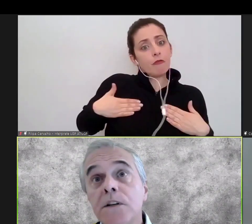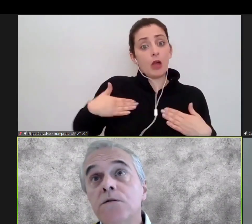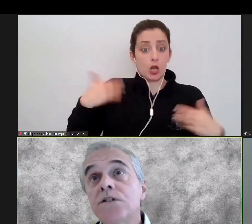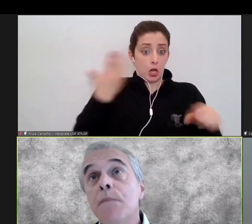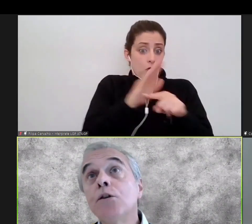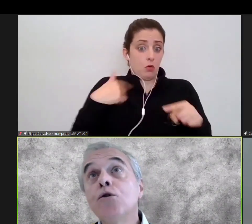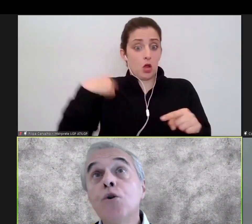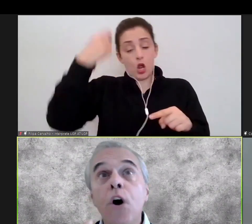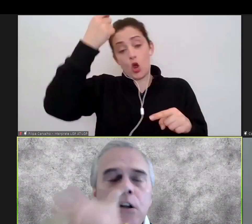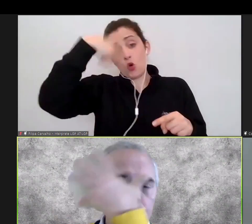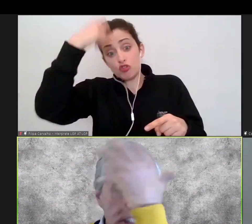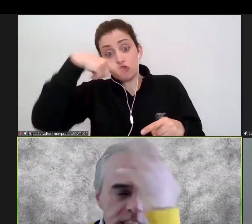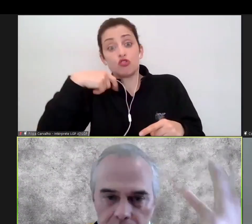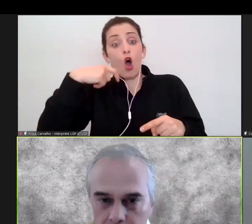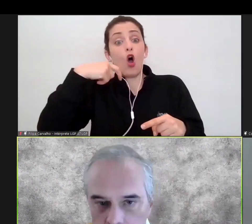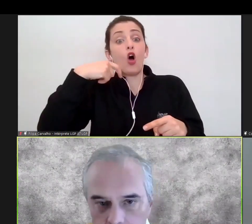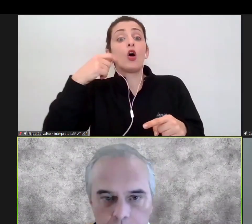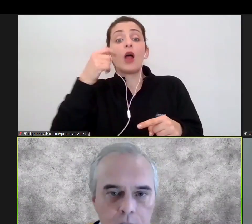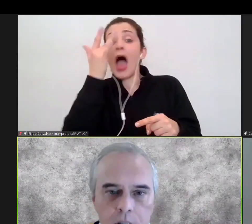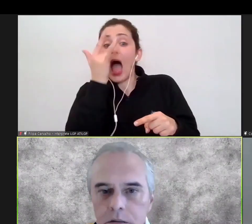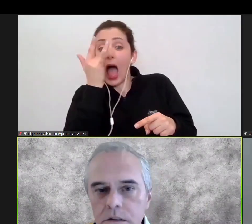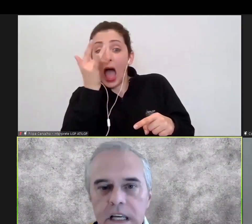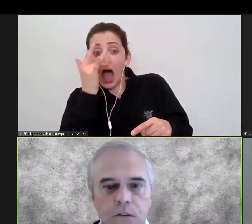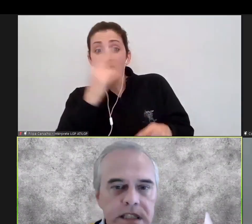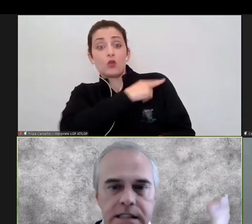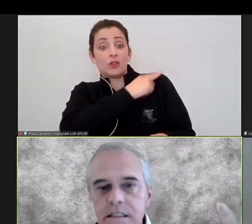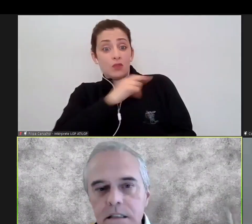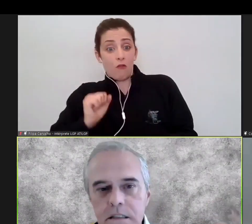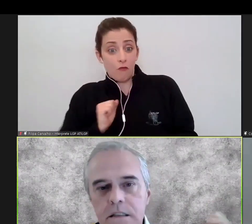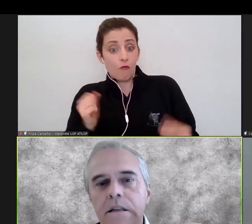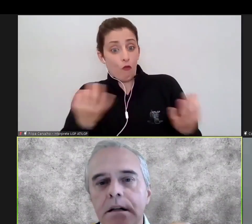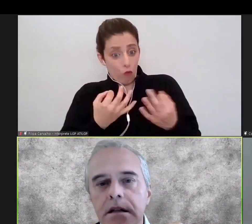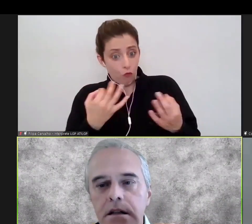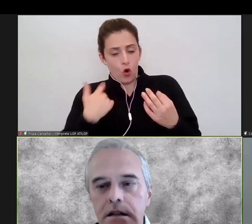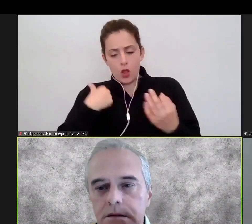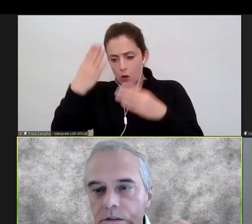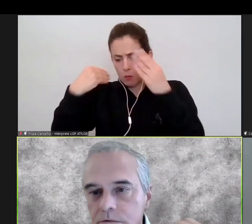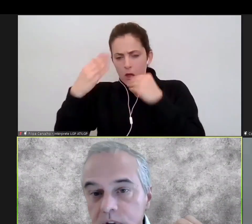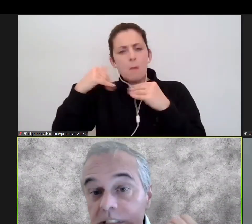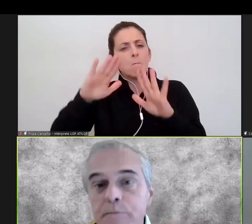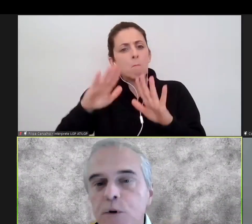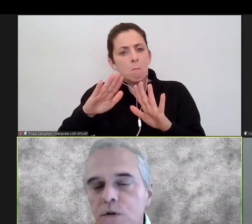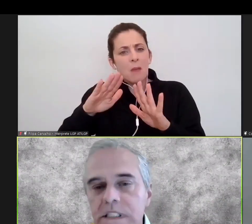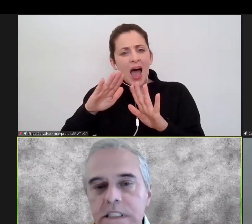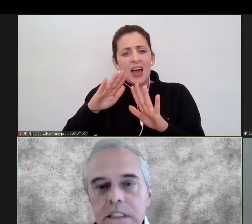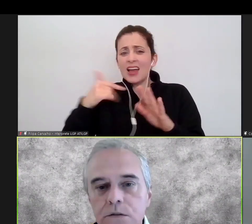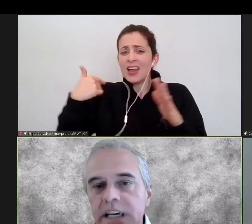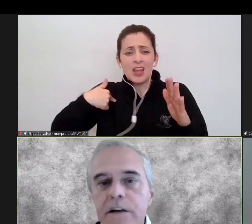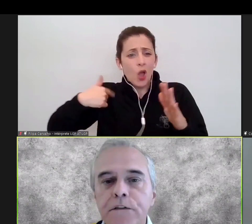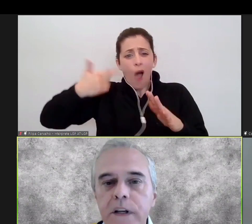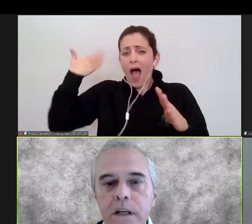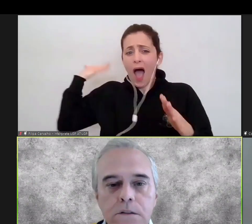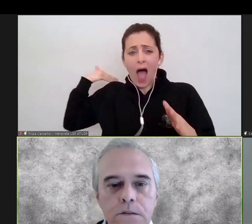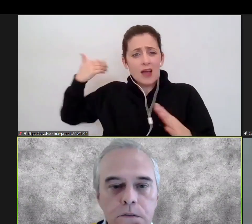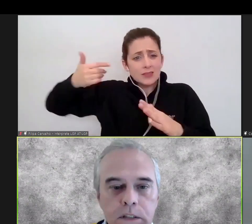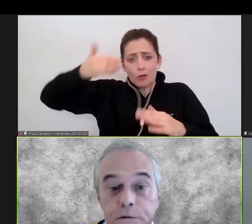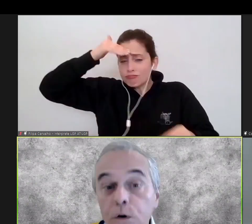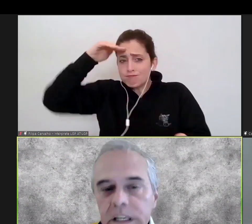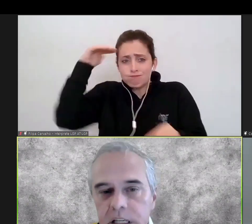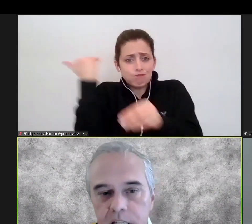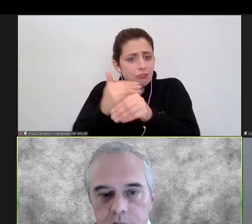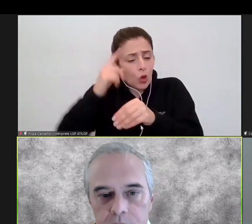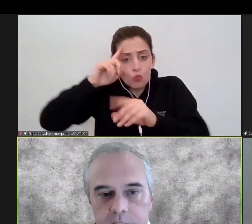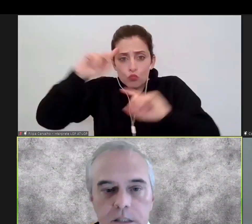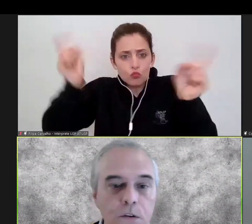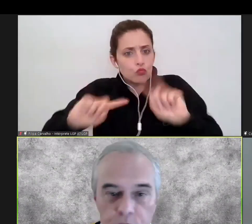da África, eu não tinha a menor noção do que acontecia, do que se produzia, do que era feito, do que